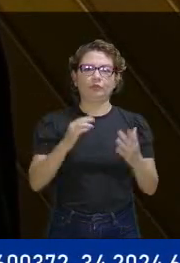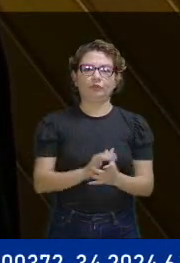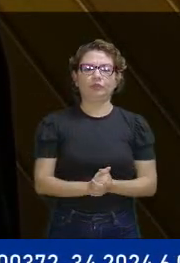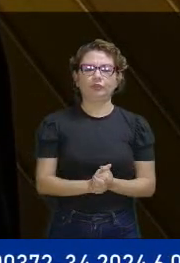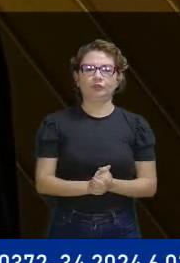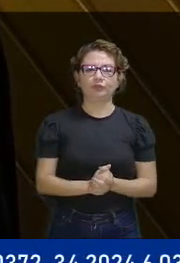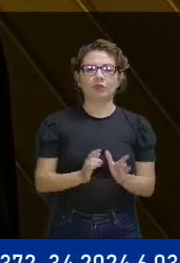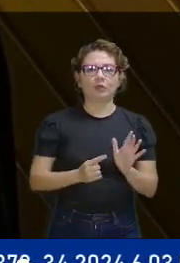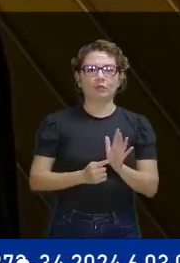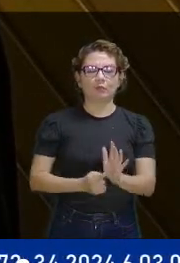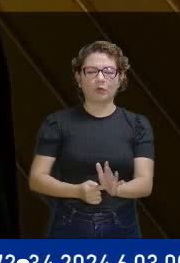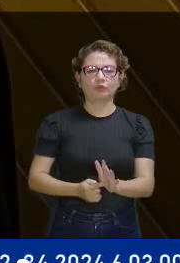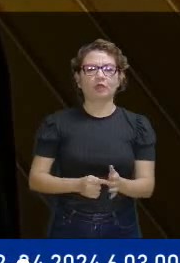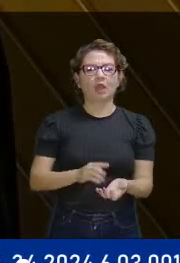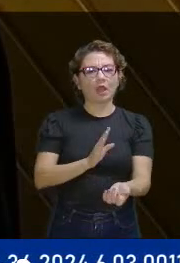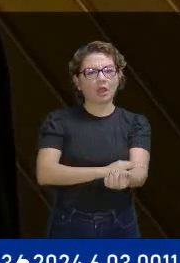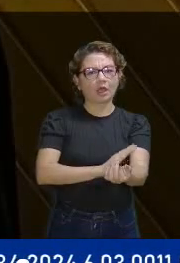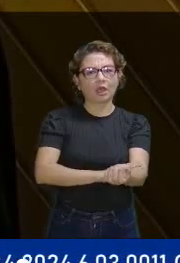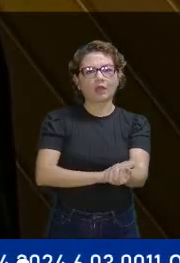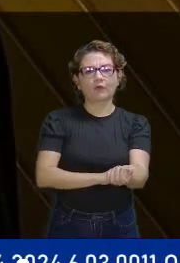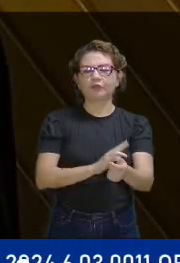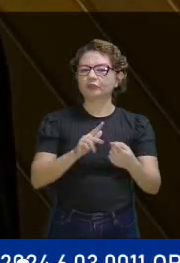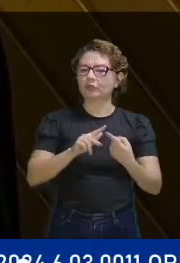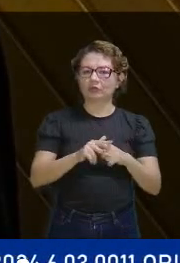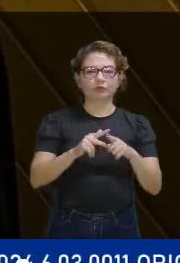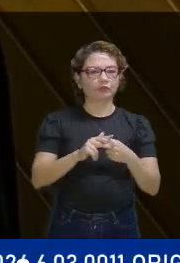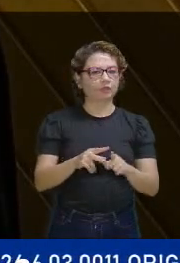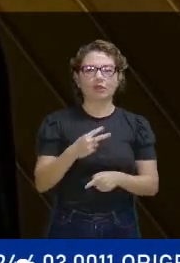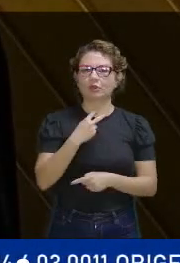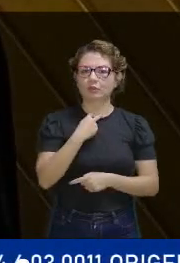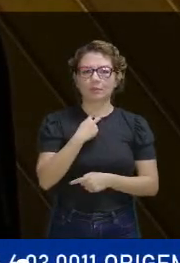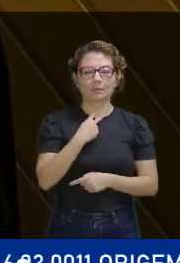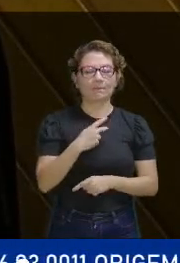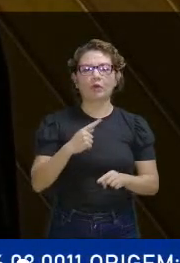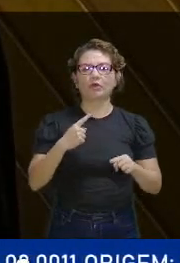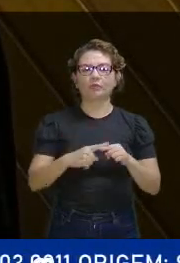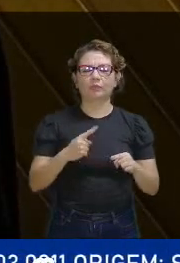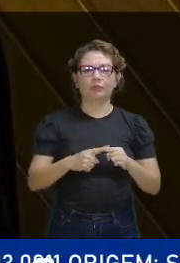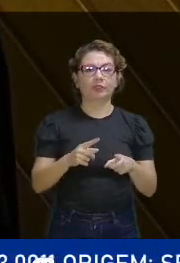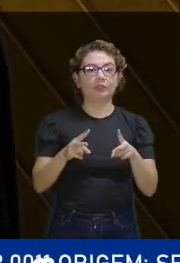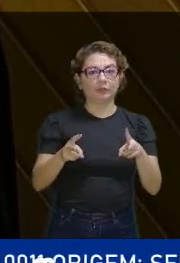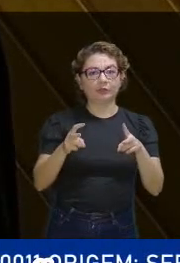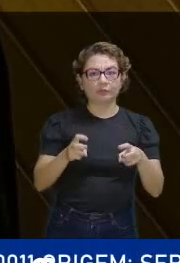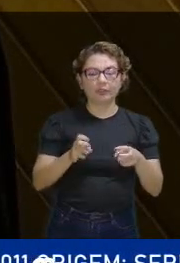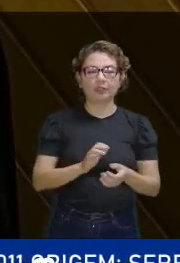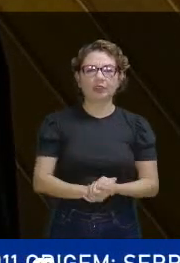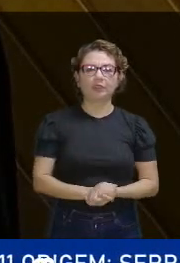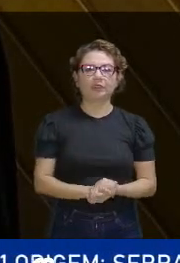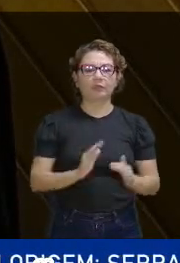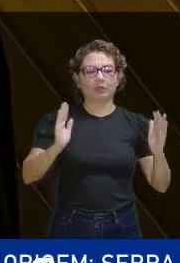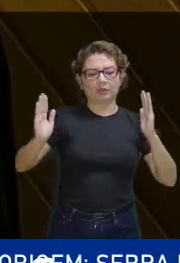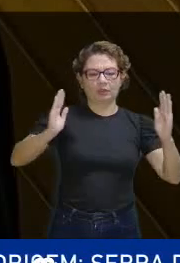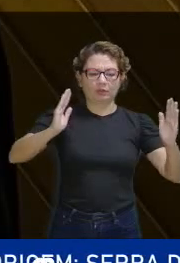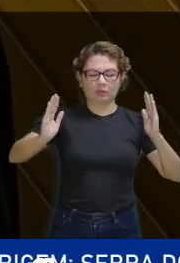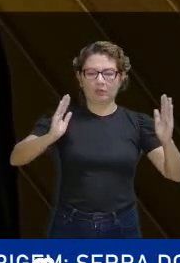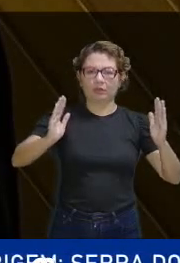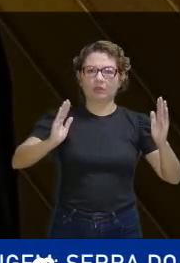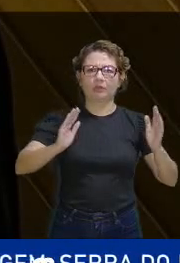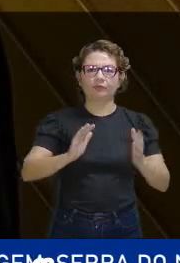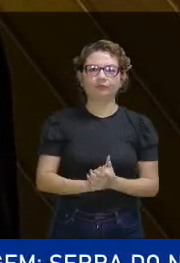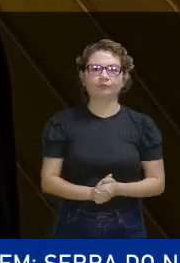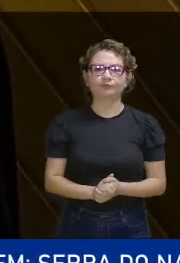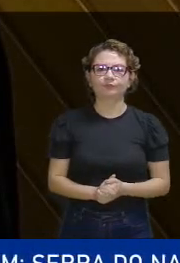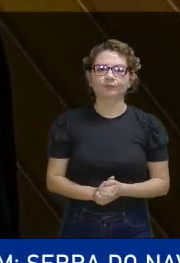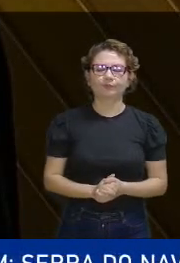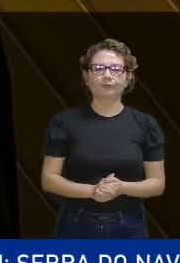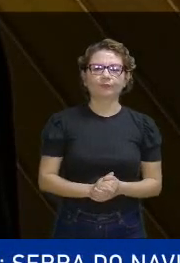vício insanável por comprometer a transparência das contas, além de reconhecer a ocorrência de preclusão temporal, afastando a alegação